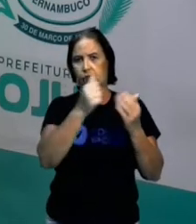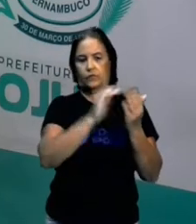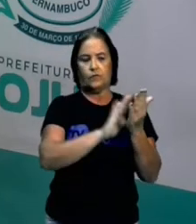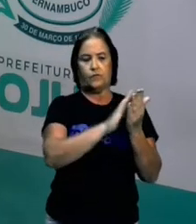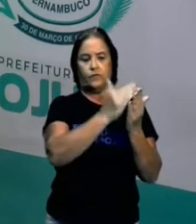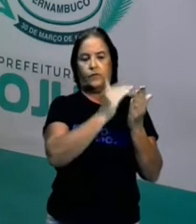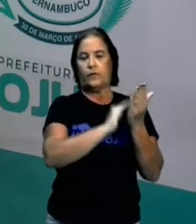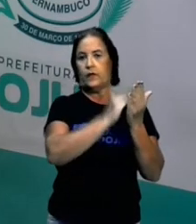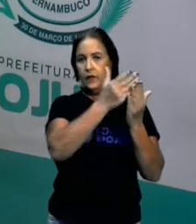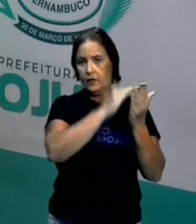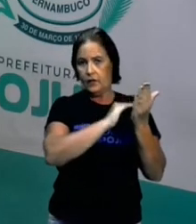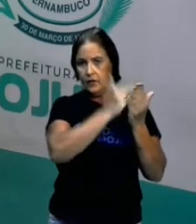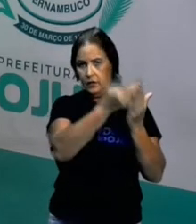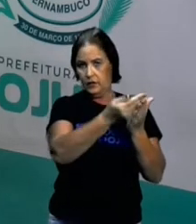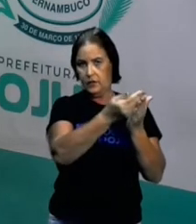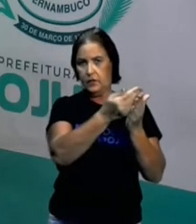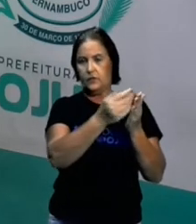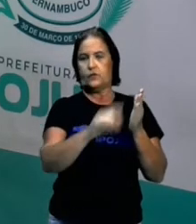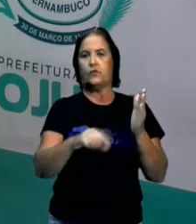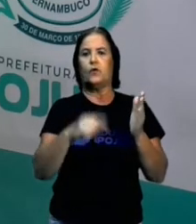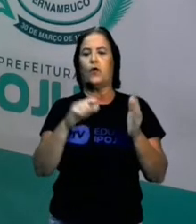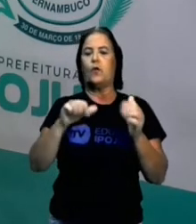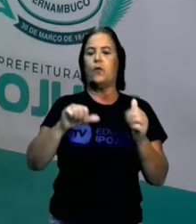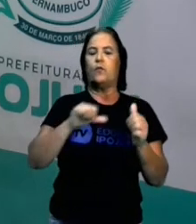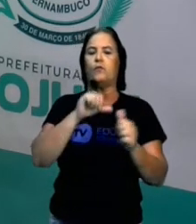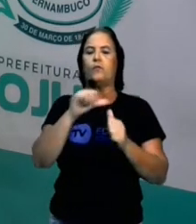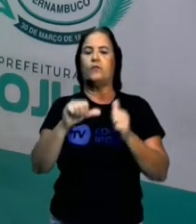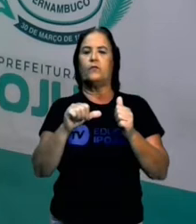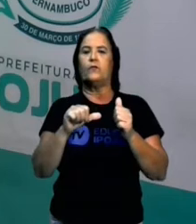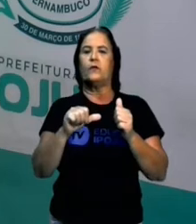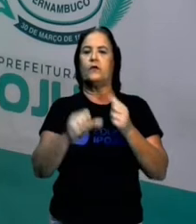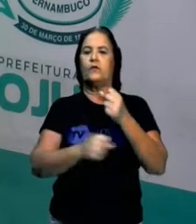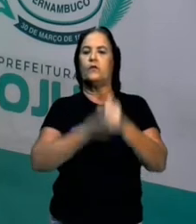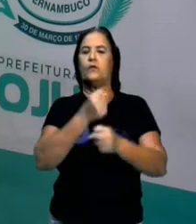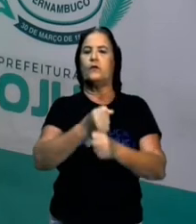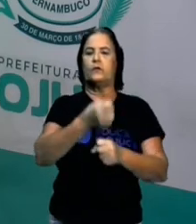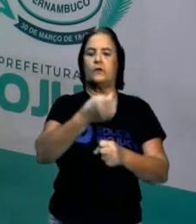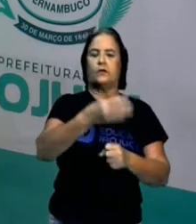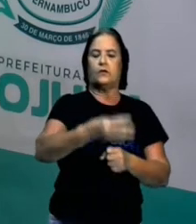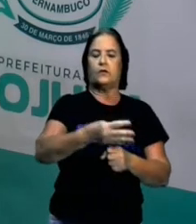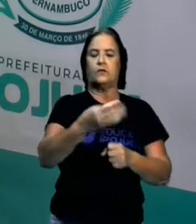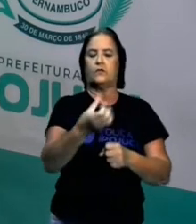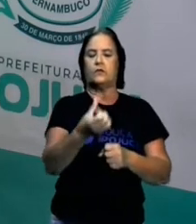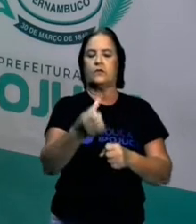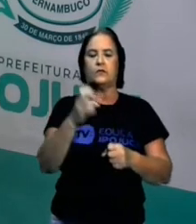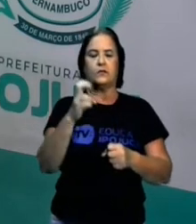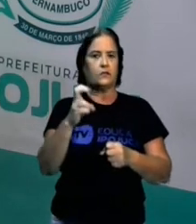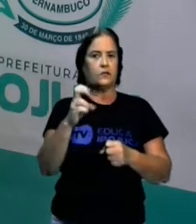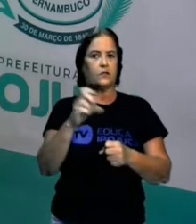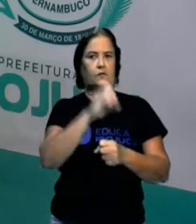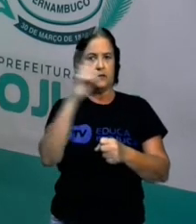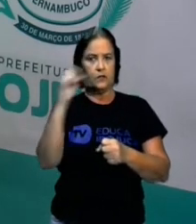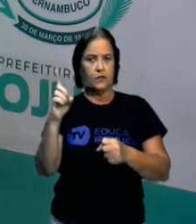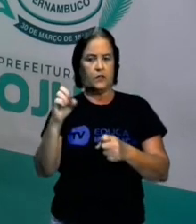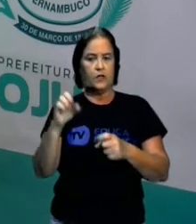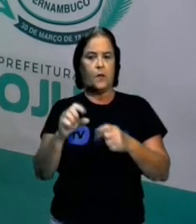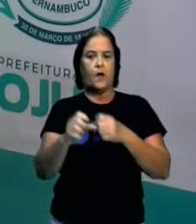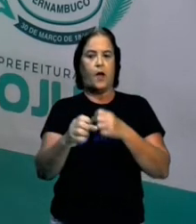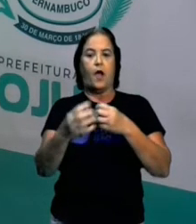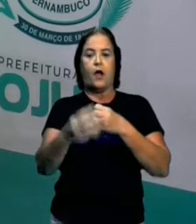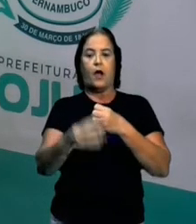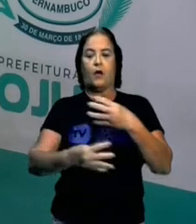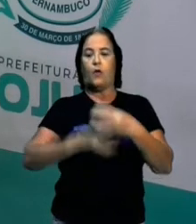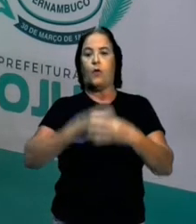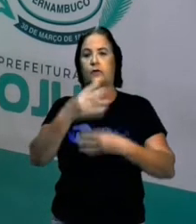para 365 dias. E a cada 4 anos é acrescentado um dia no mês de